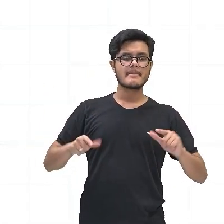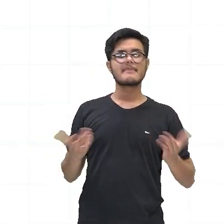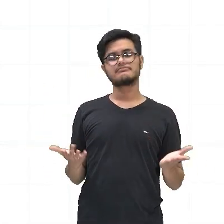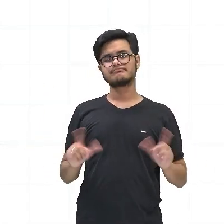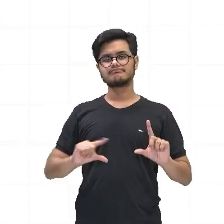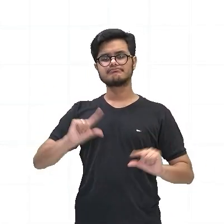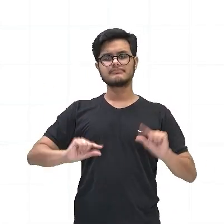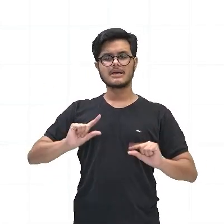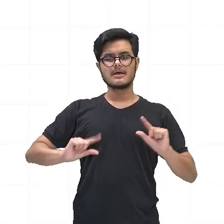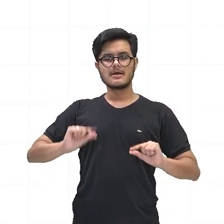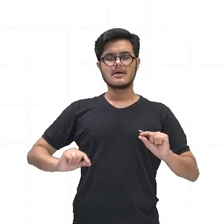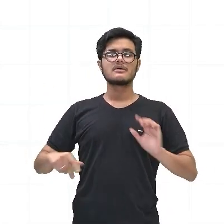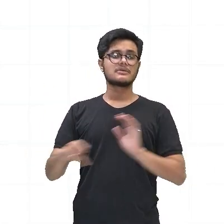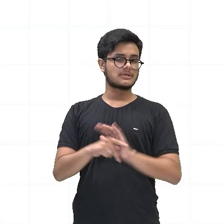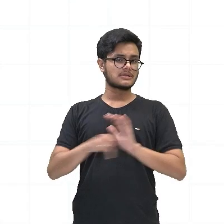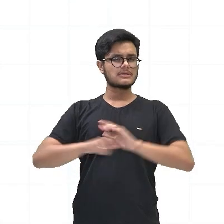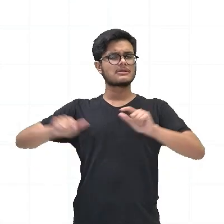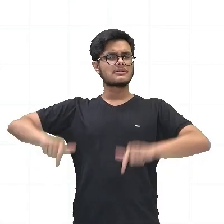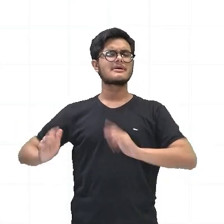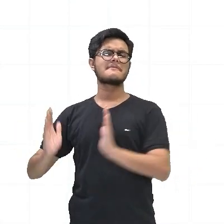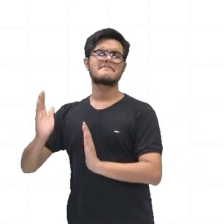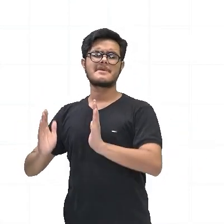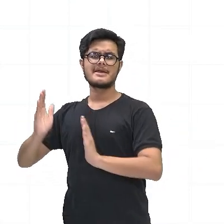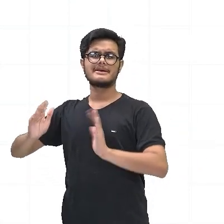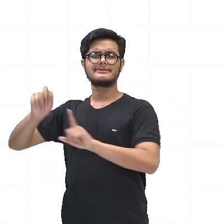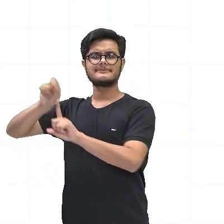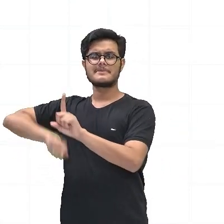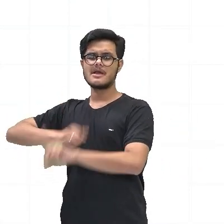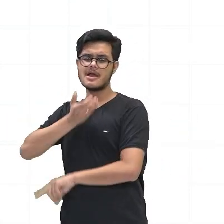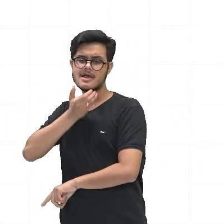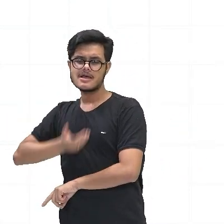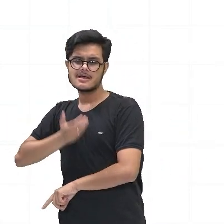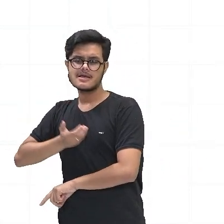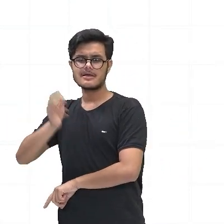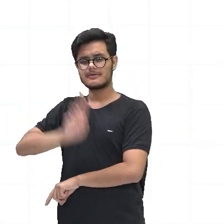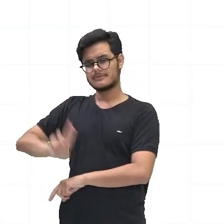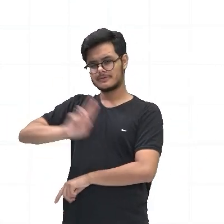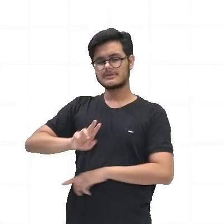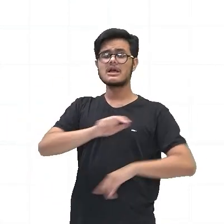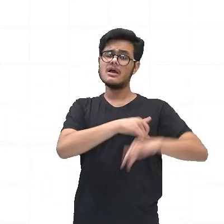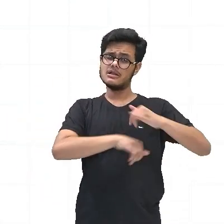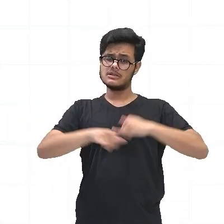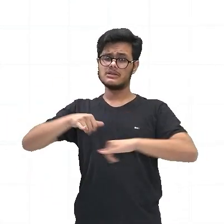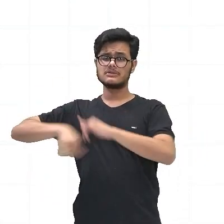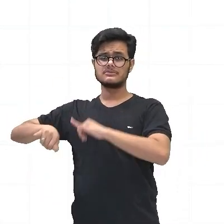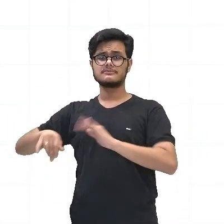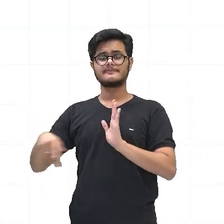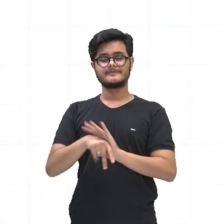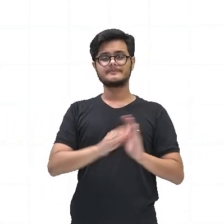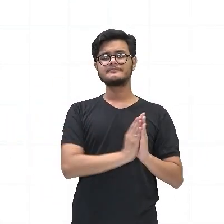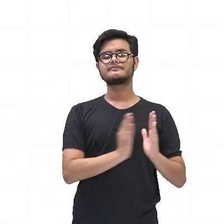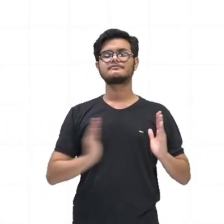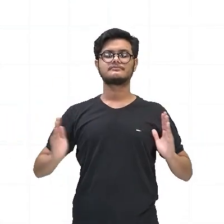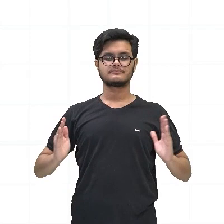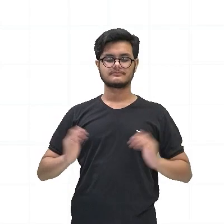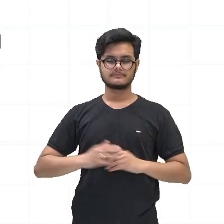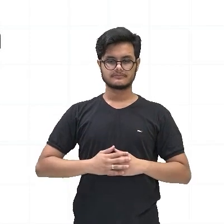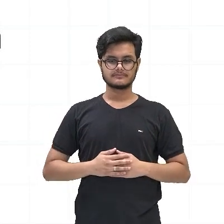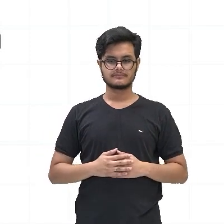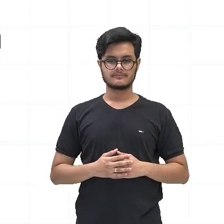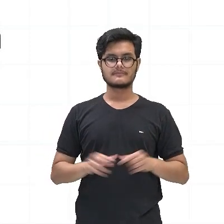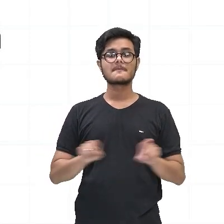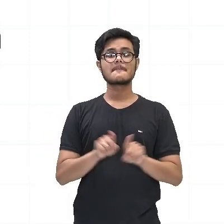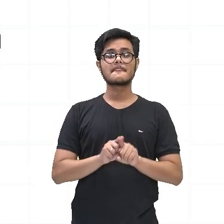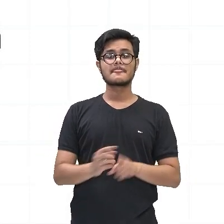adereço aí utilizado muito, né, na época de Natal, é um exemplo de um circuito elétrico em série. E para a gente observar melhor, a gente tem também o